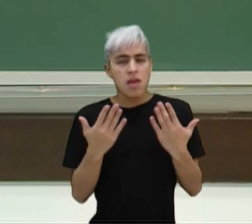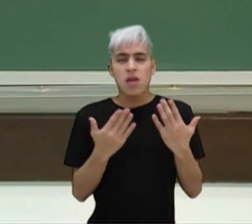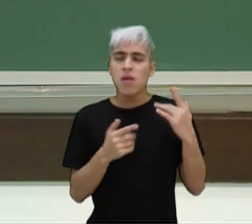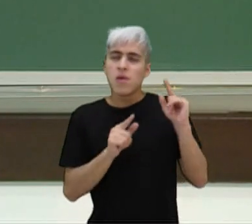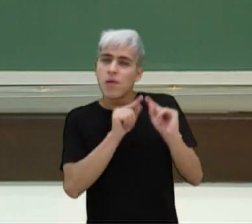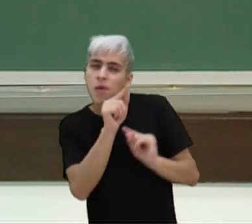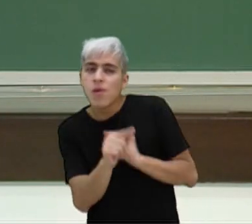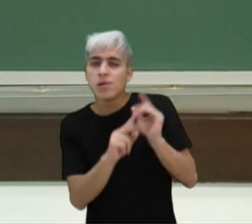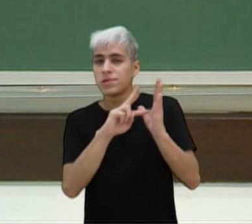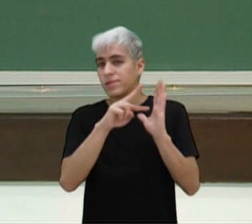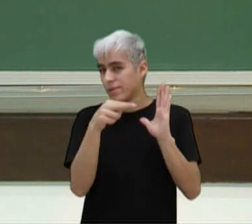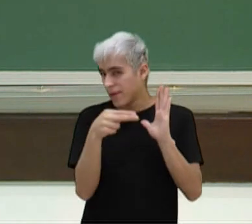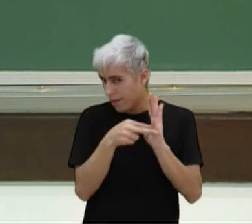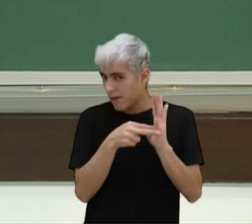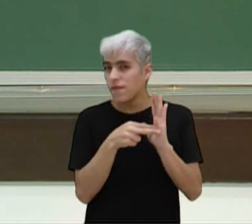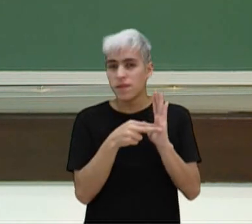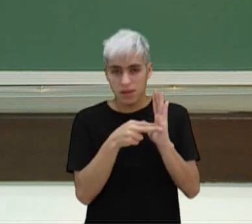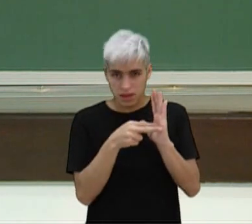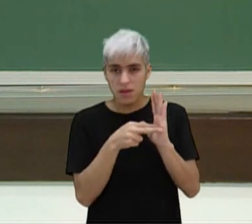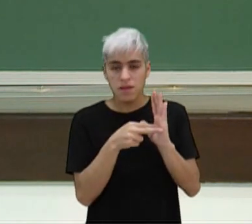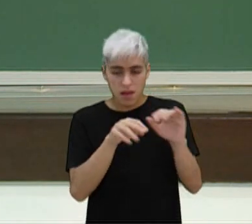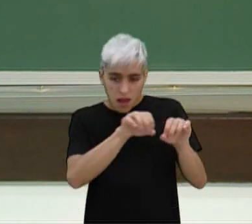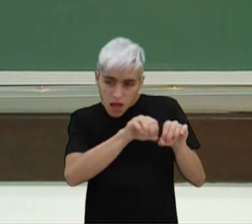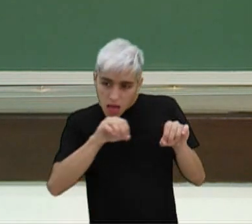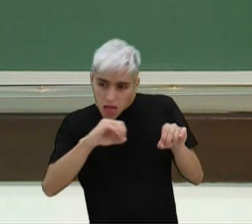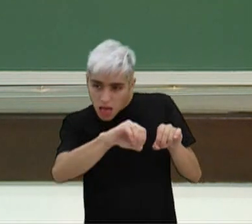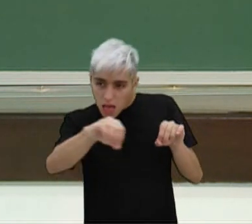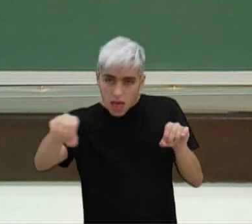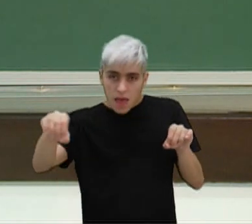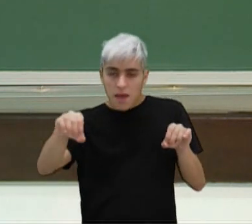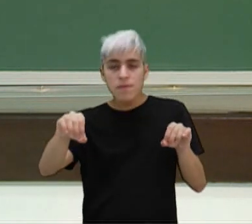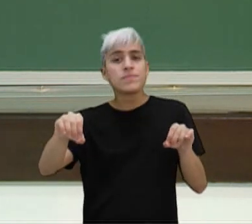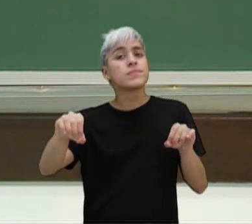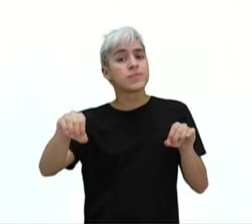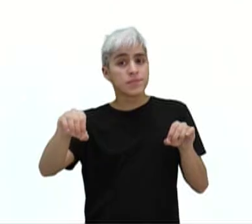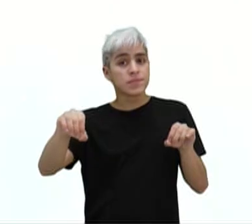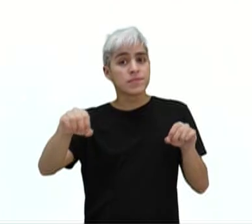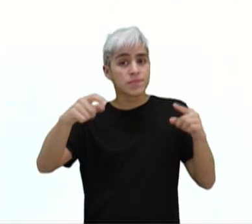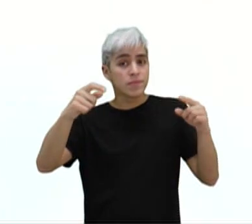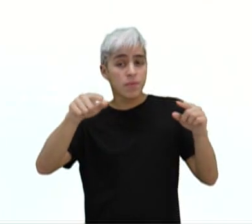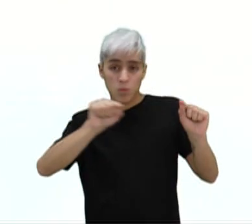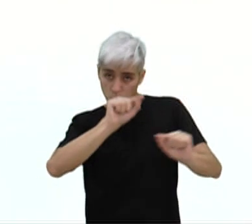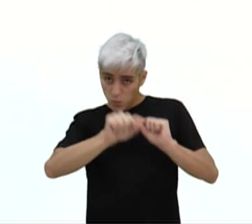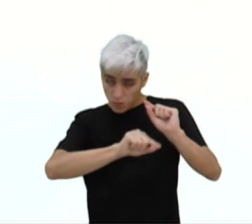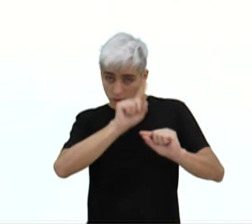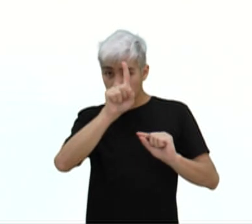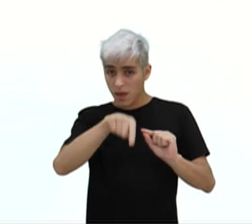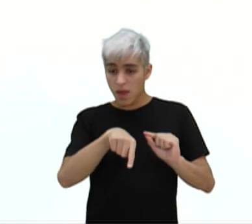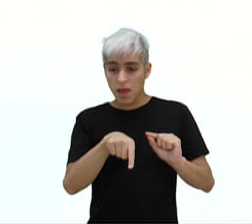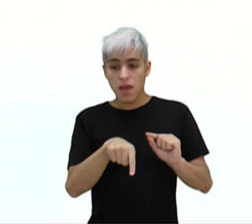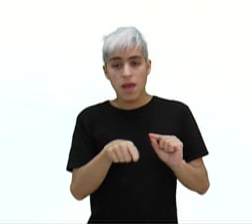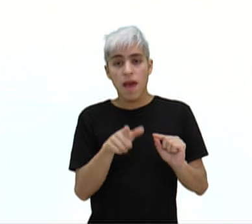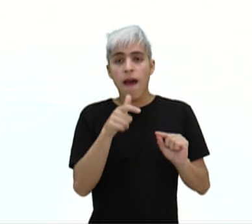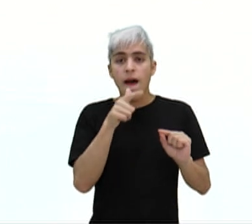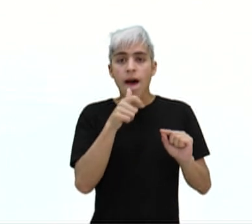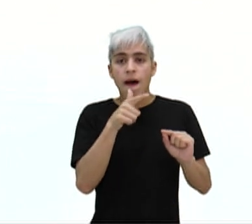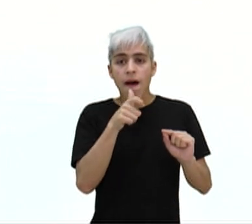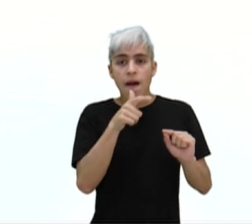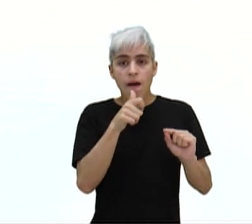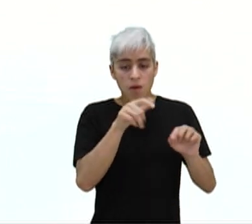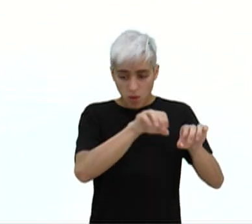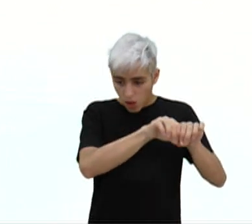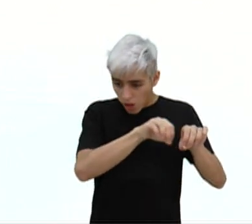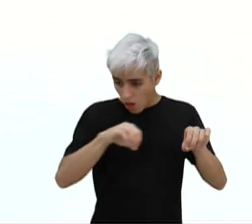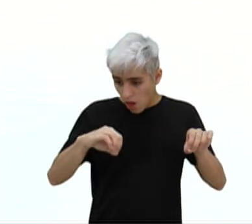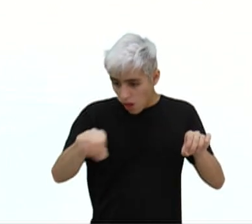do que é o saneamento, dessas práticas do saneamento ambiental, nós temos que elas são o fornecimento de água potável